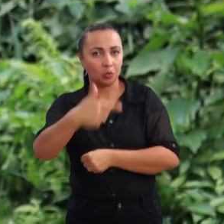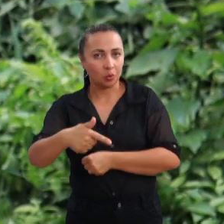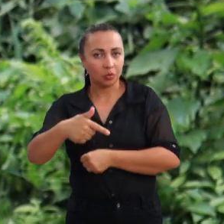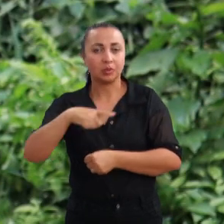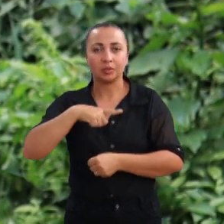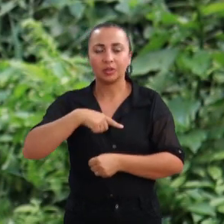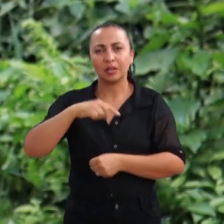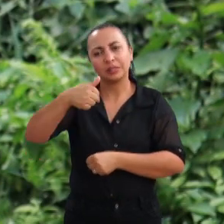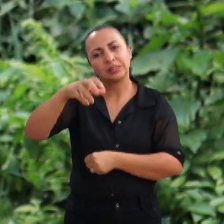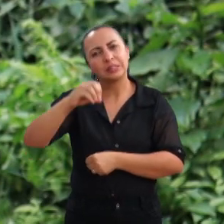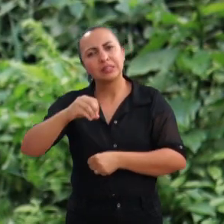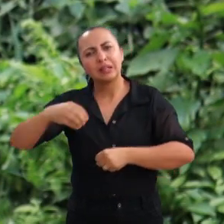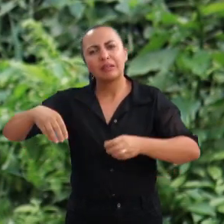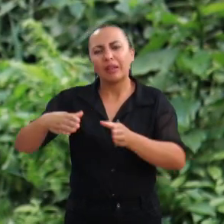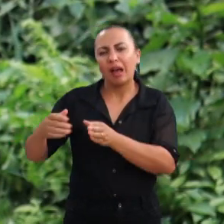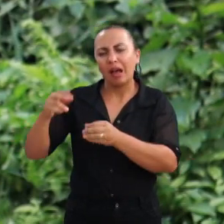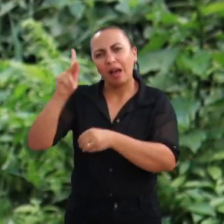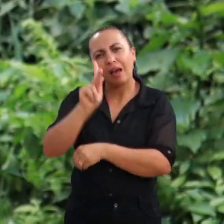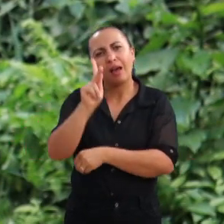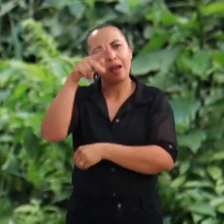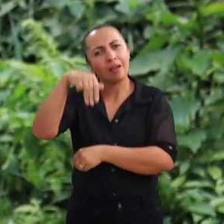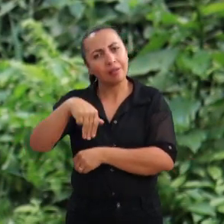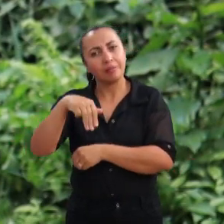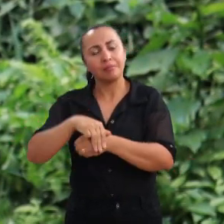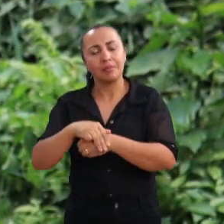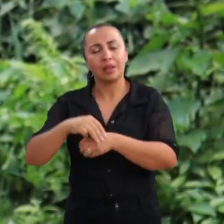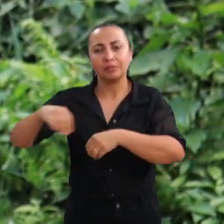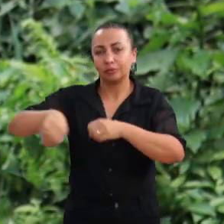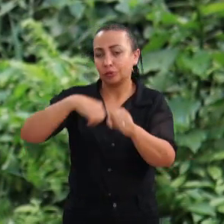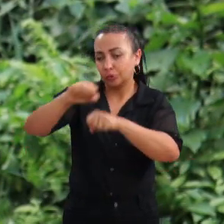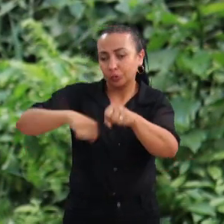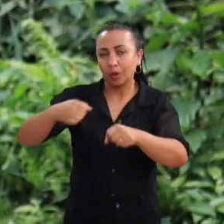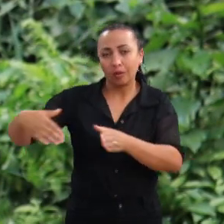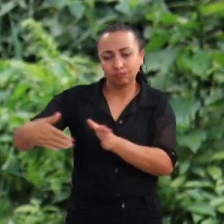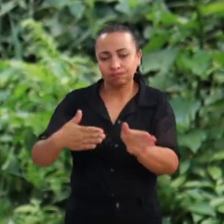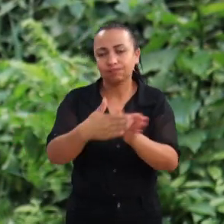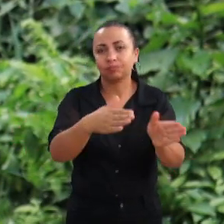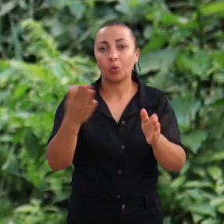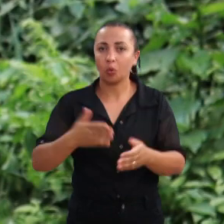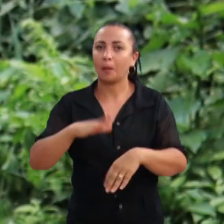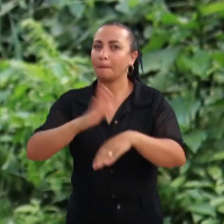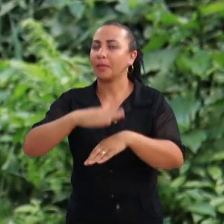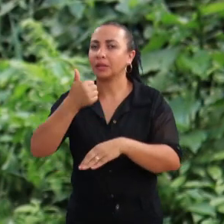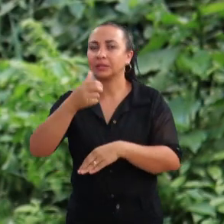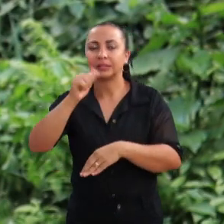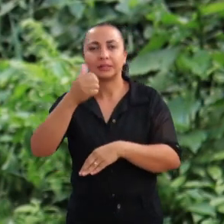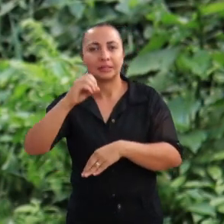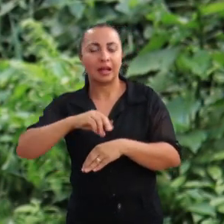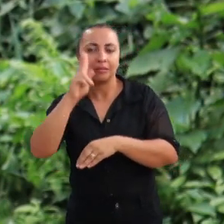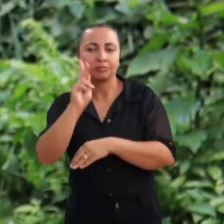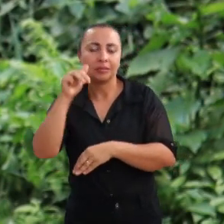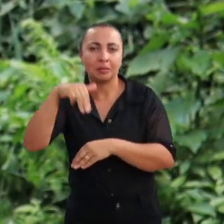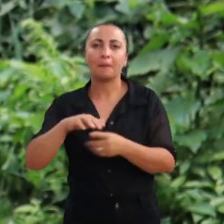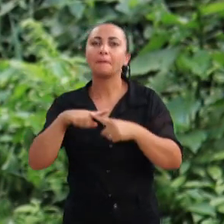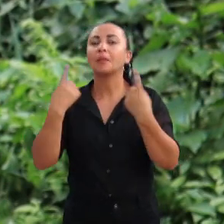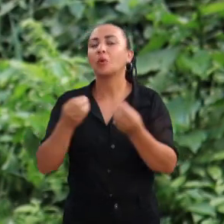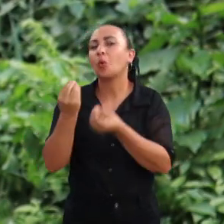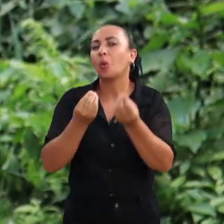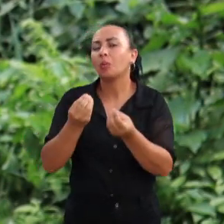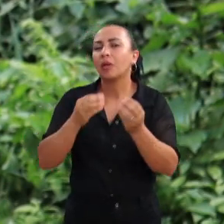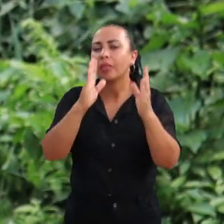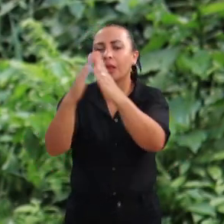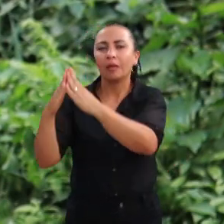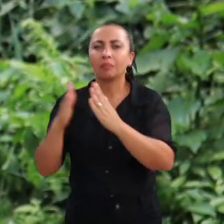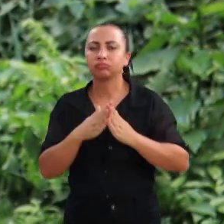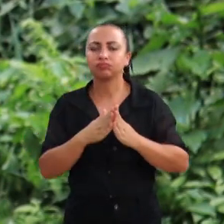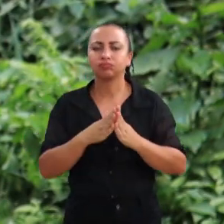contava com menos de 70 quilômetros de rede cicloviária. Hoje, já são mais de 410 quilômetros. Mas como essa rede está